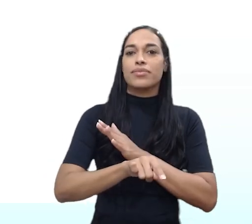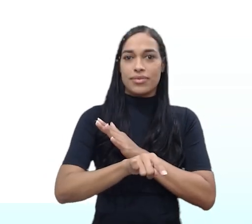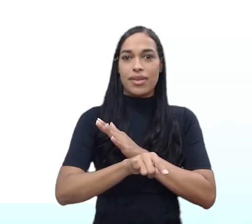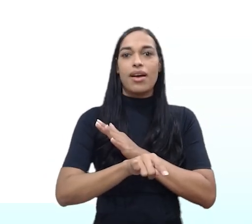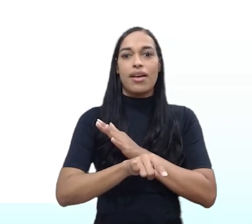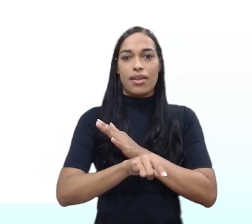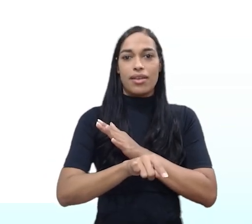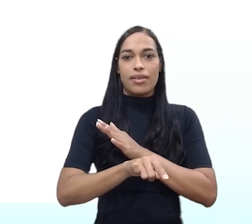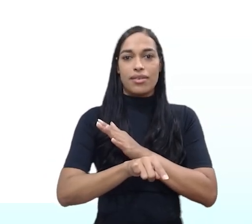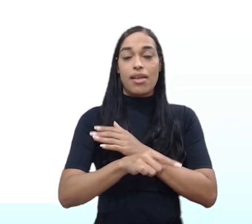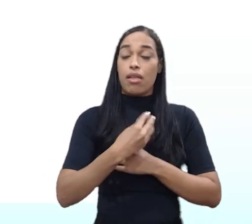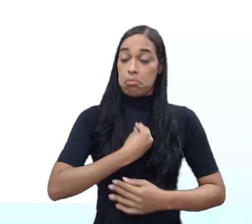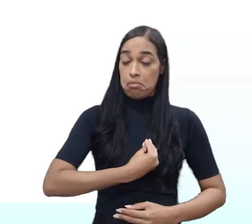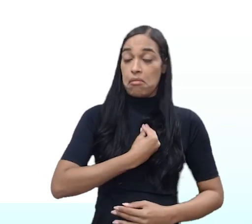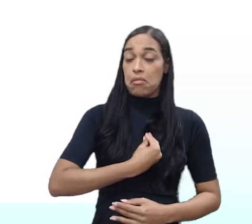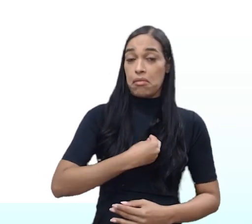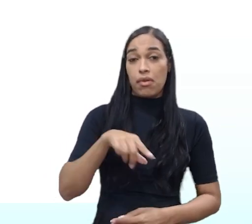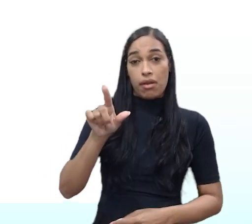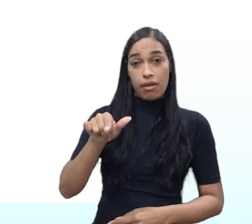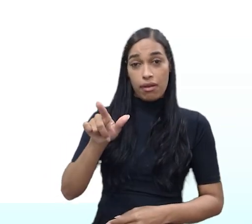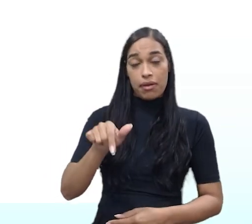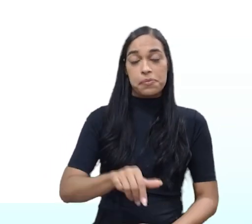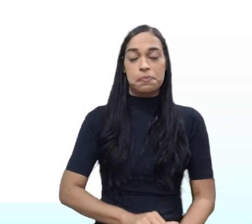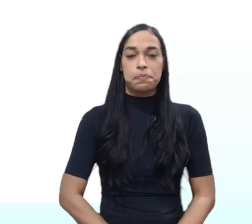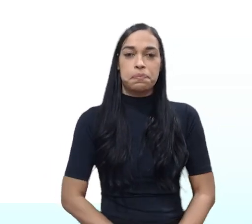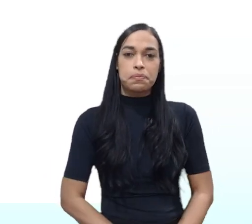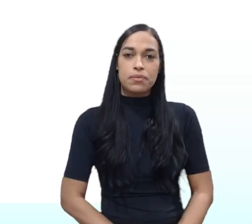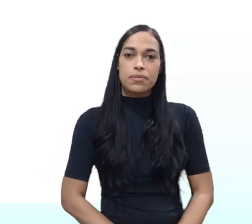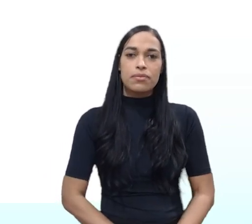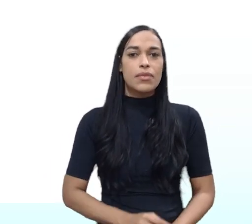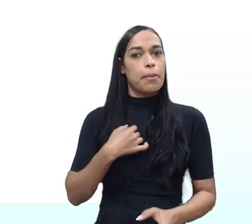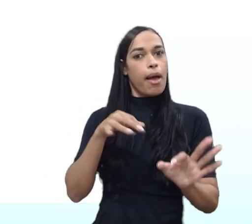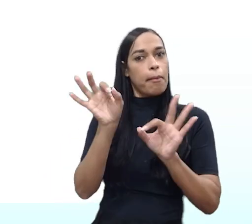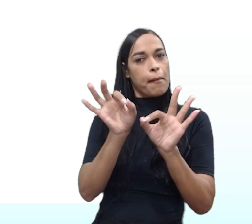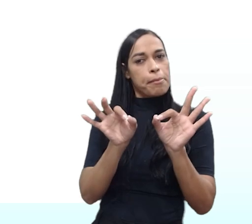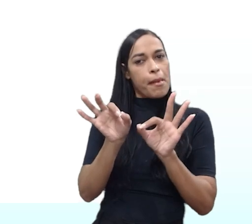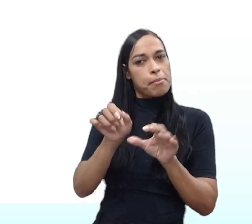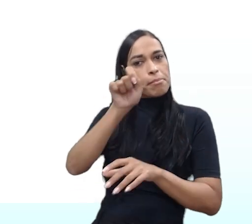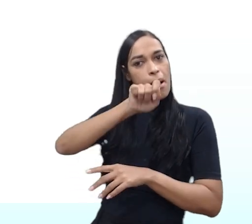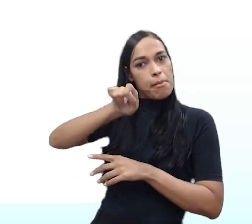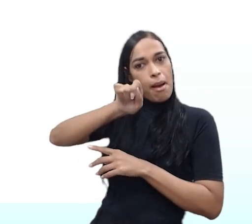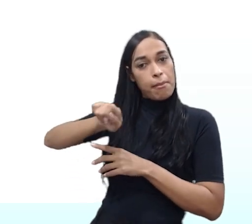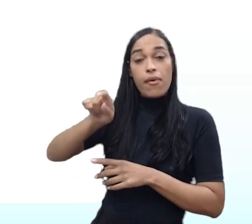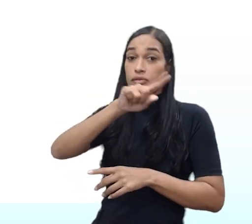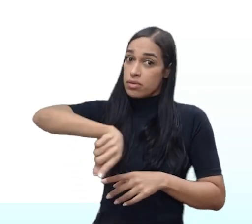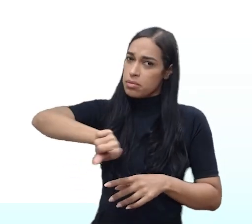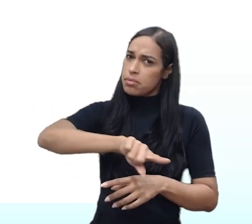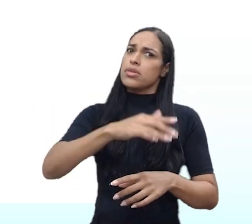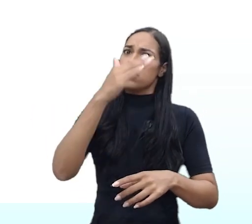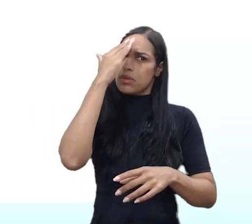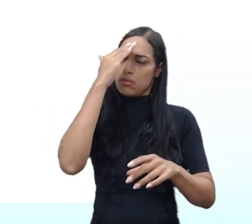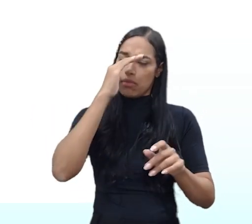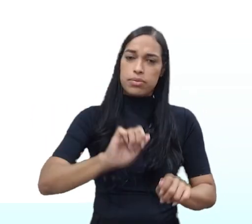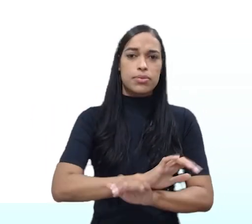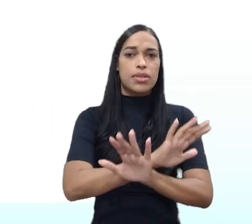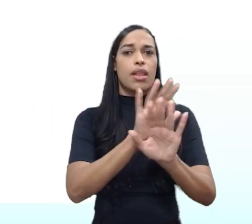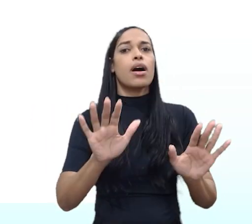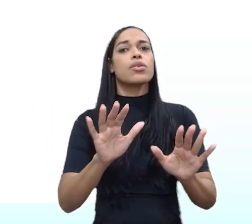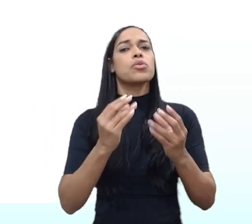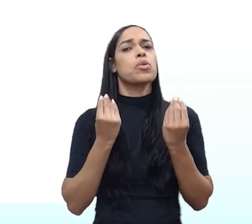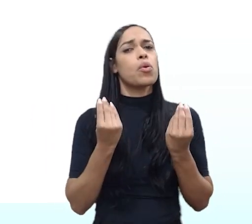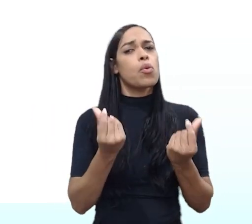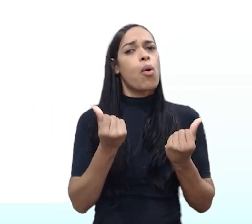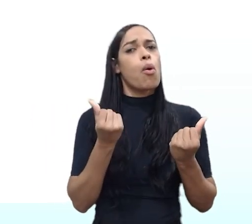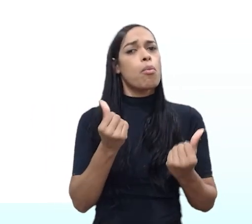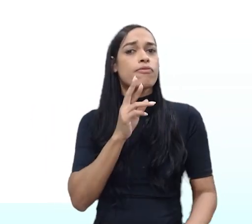realmente é uma questão baseada na vida real, tá? Mas para montar você precisa ter uma noção lógica